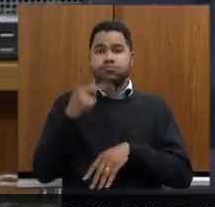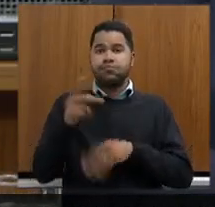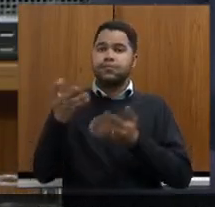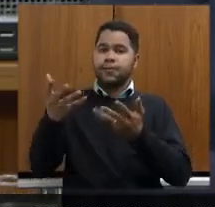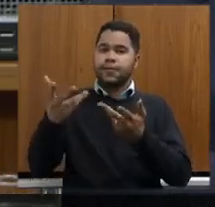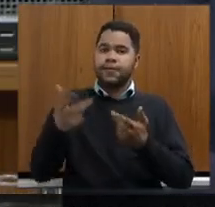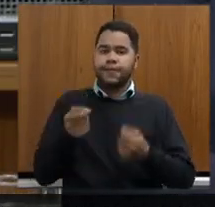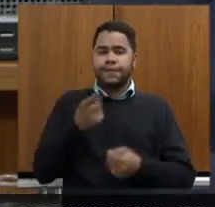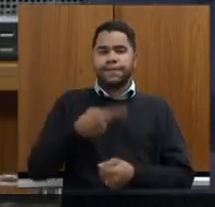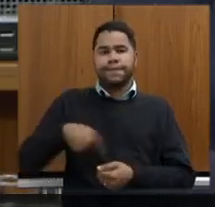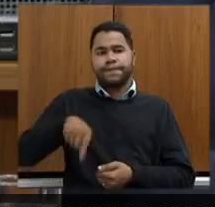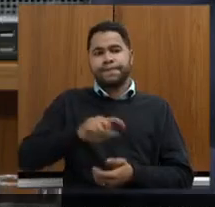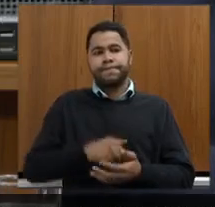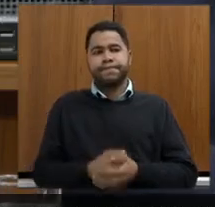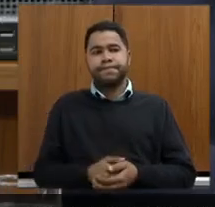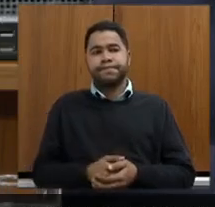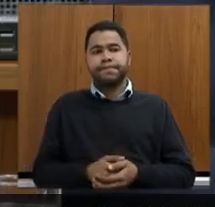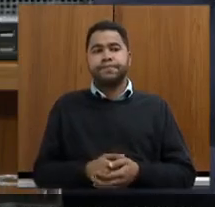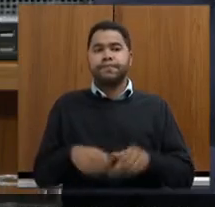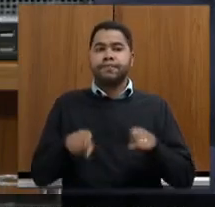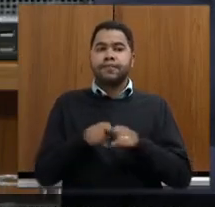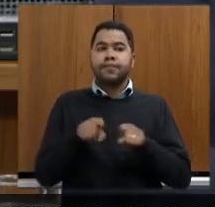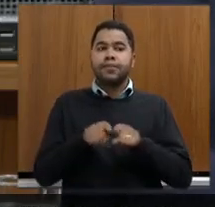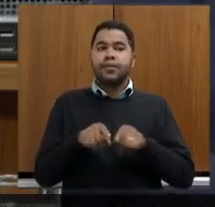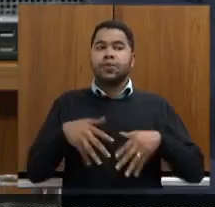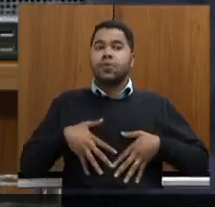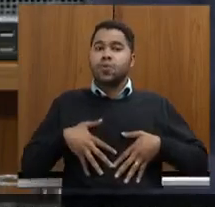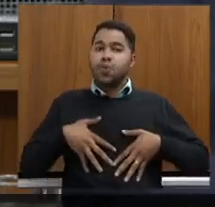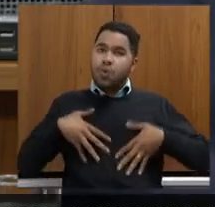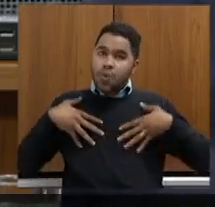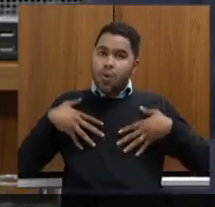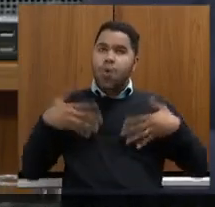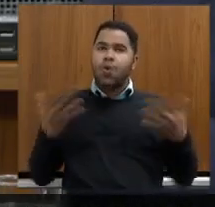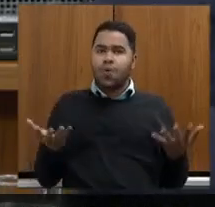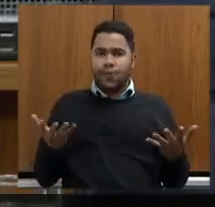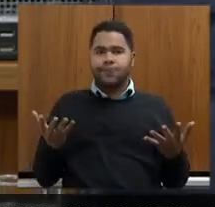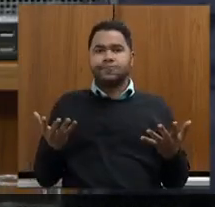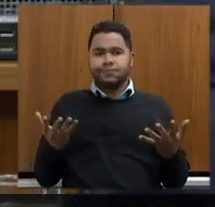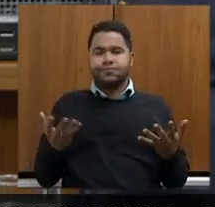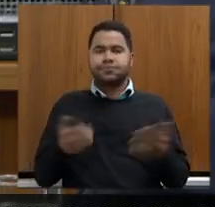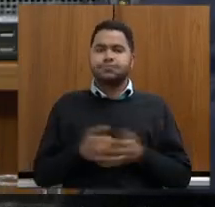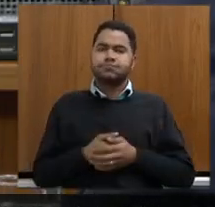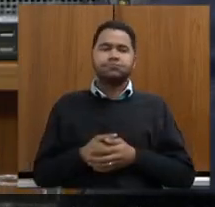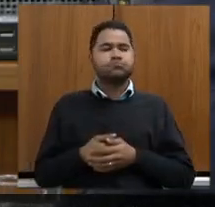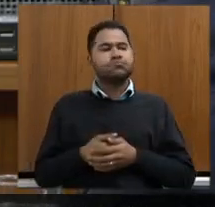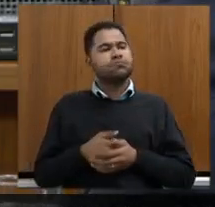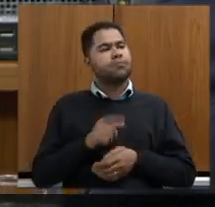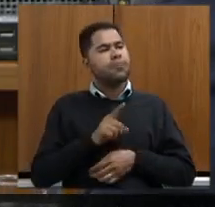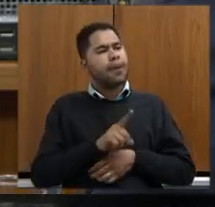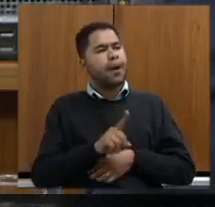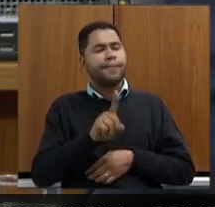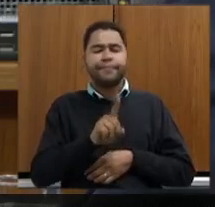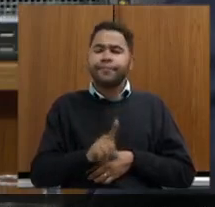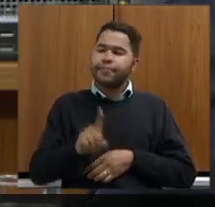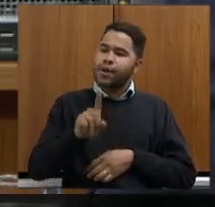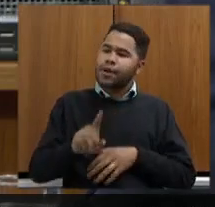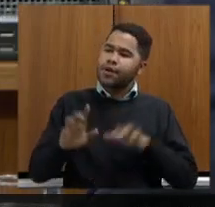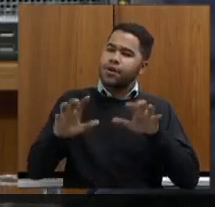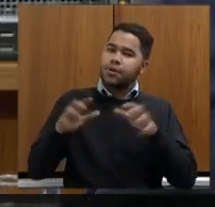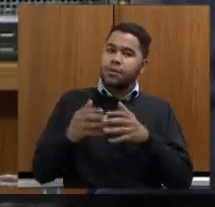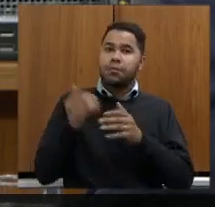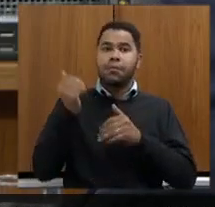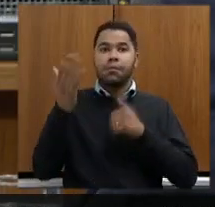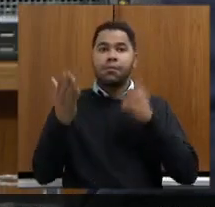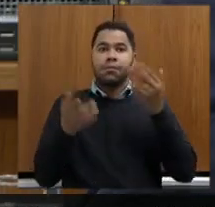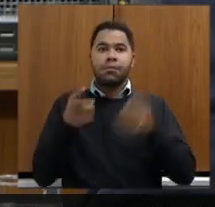atender a nossa gente mas que isso é um orgulho né que quando André andamos pelas comunidades pelas ruas